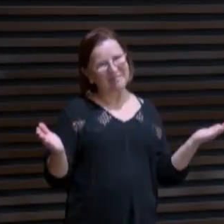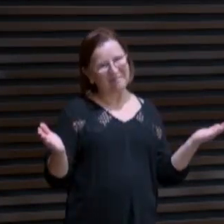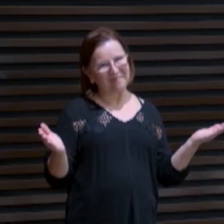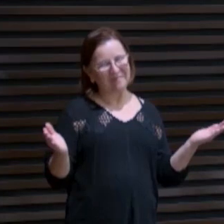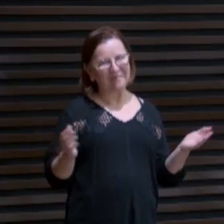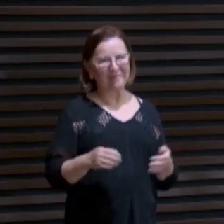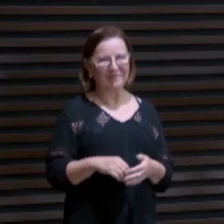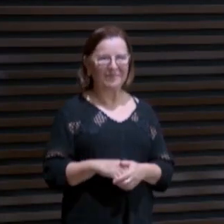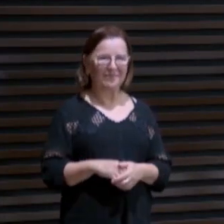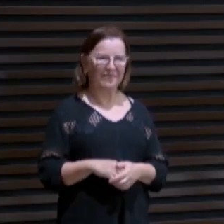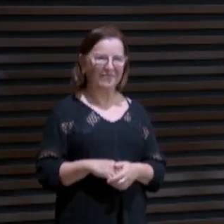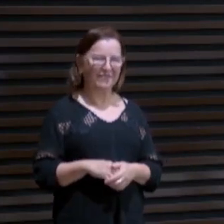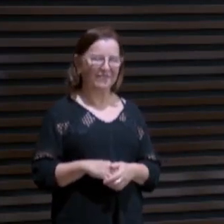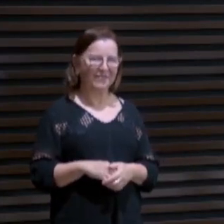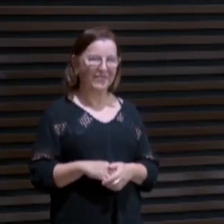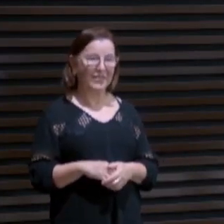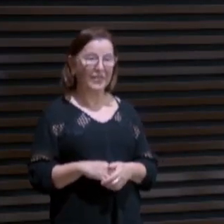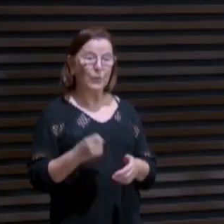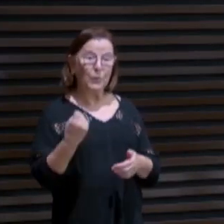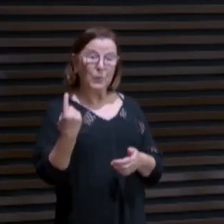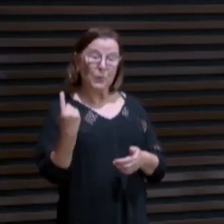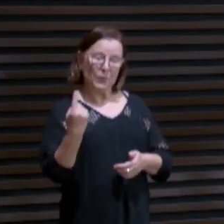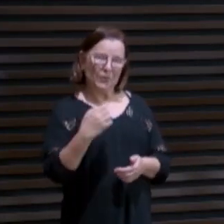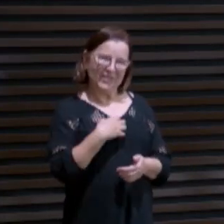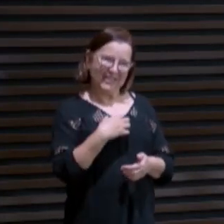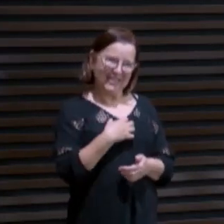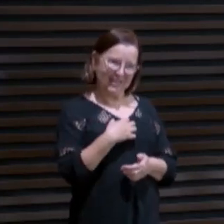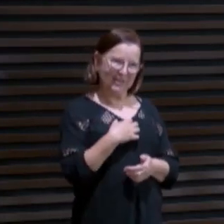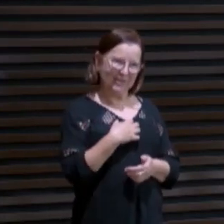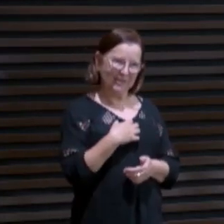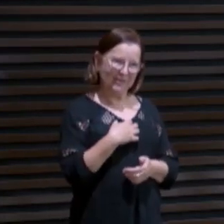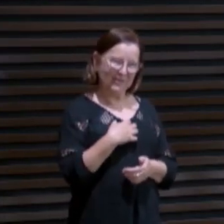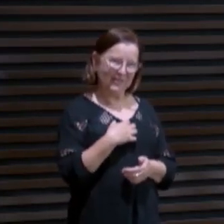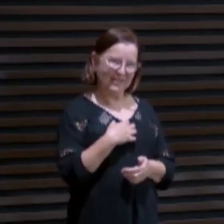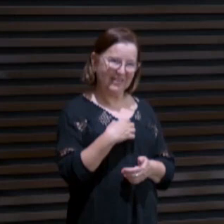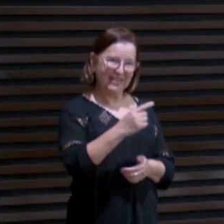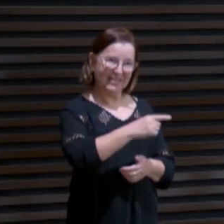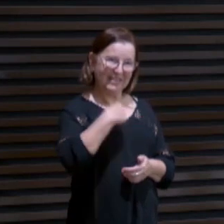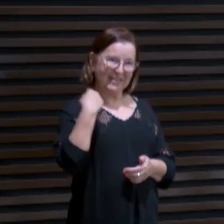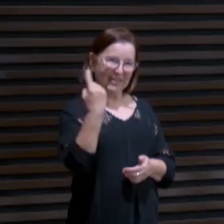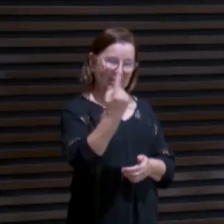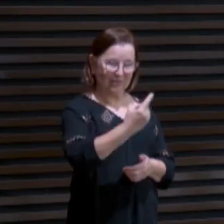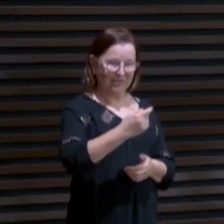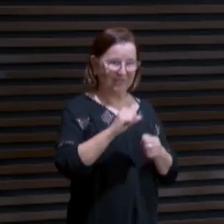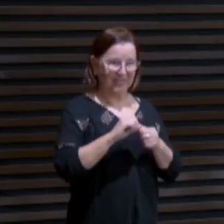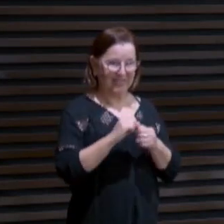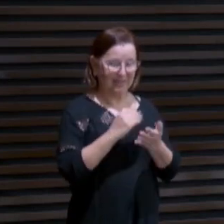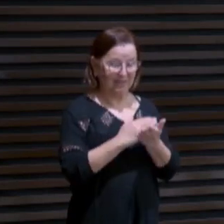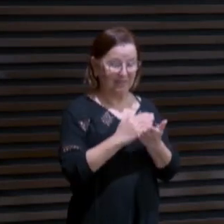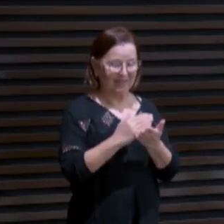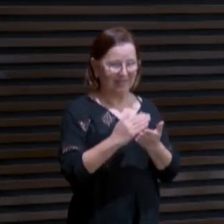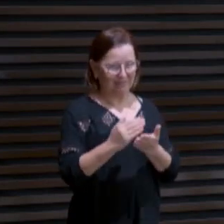Contudo, é a única fórmula de nos fazer participantes